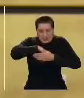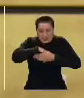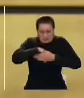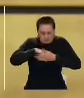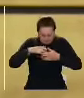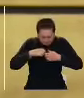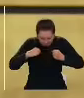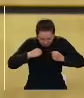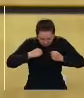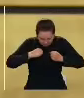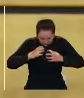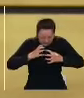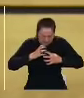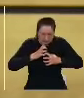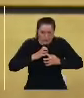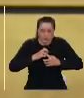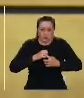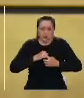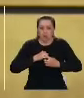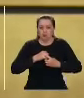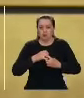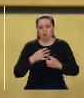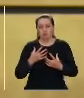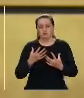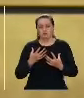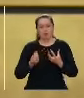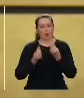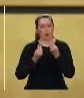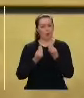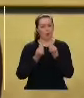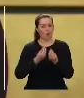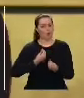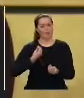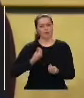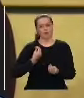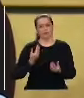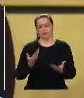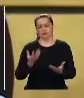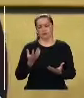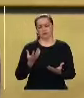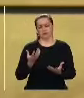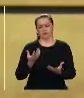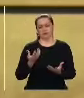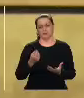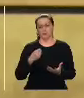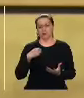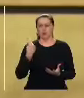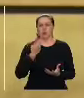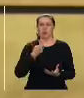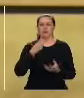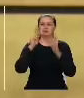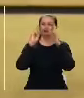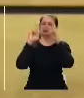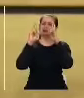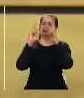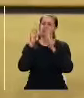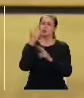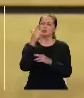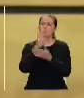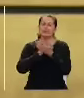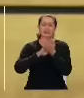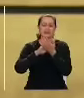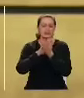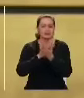E não tem como viver dessa forma. A gente não vê a luz no fim do túnel nunca. Não vê a